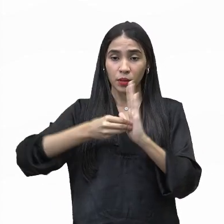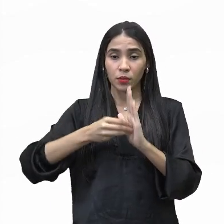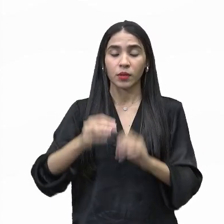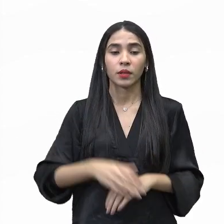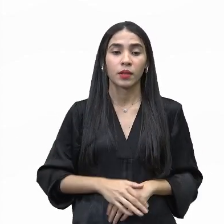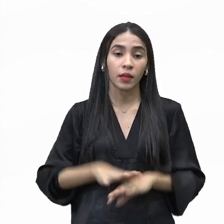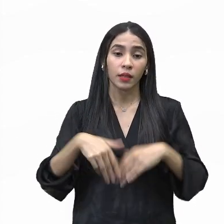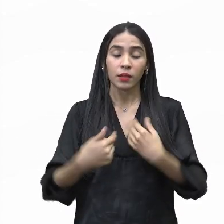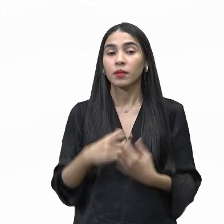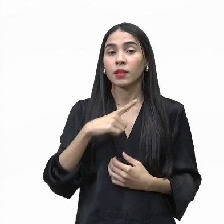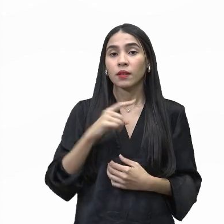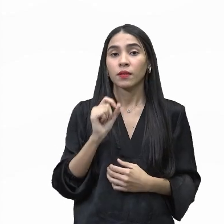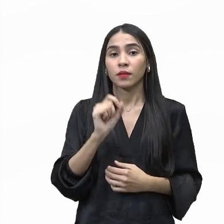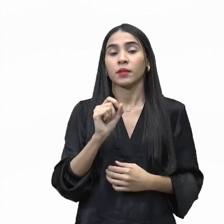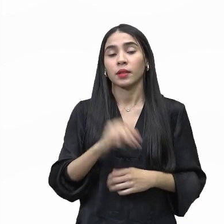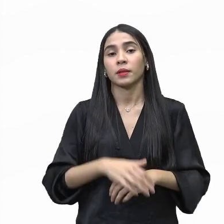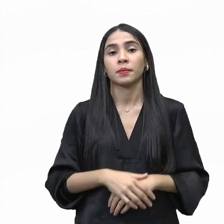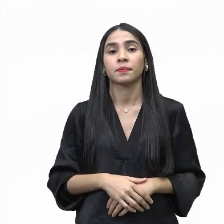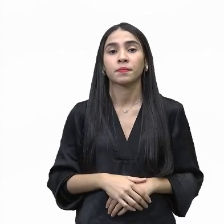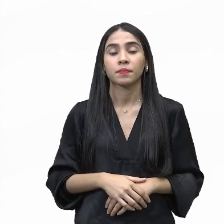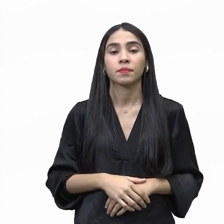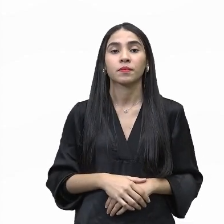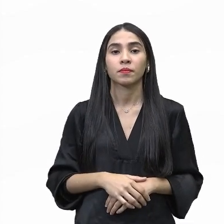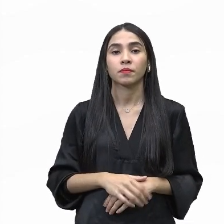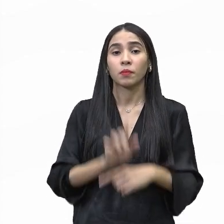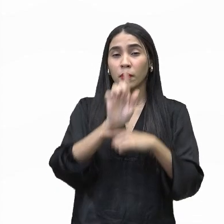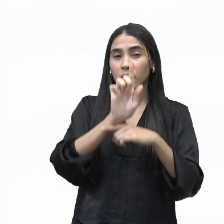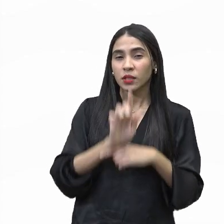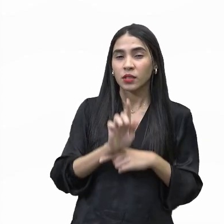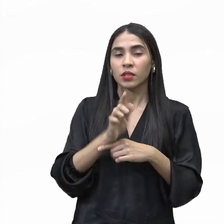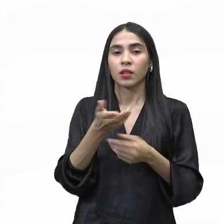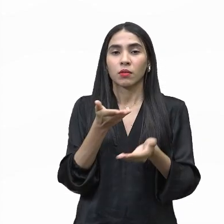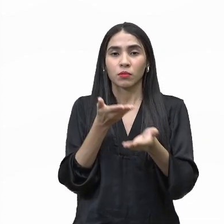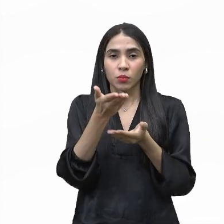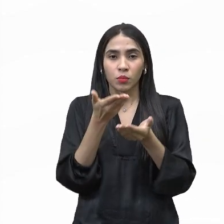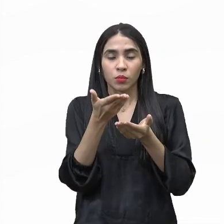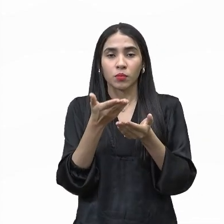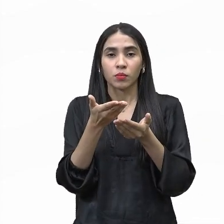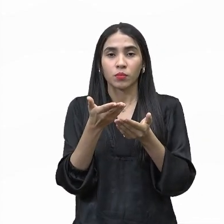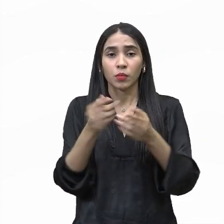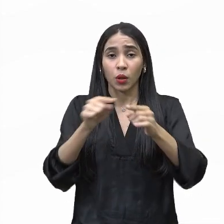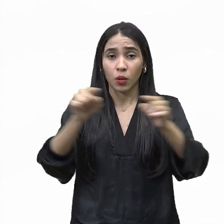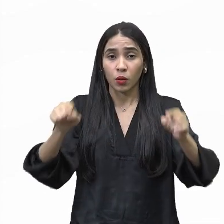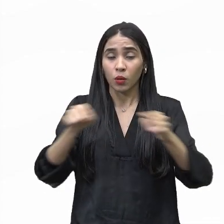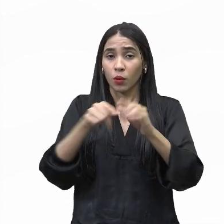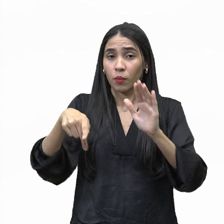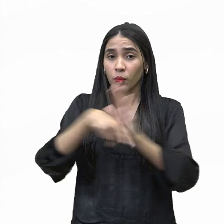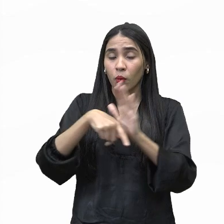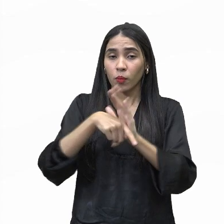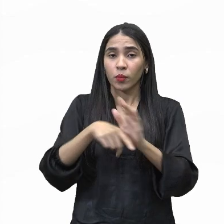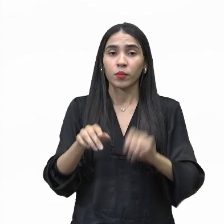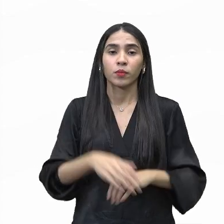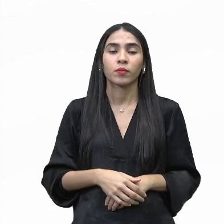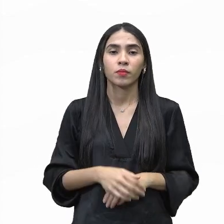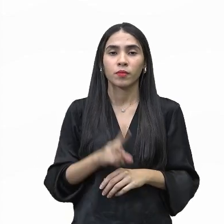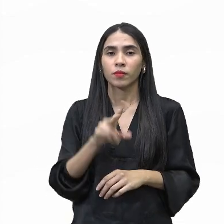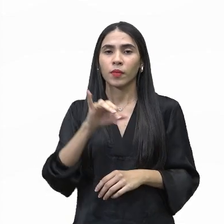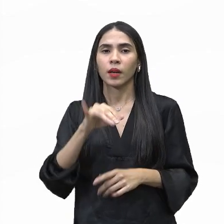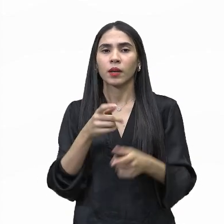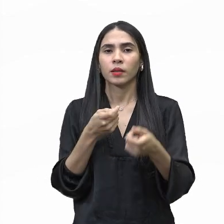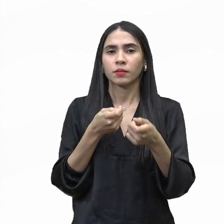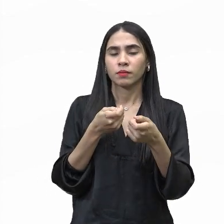aí uma gestão compartilhada do território, né? Vai emergir